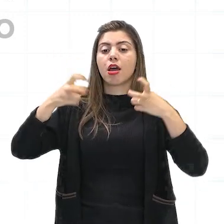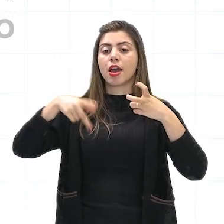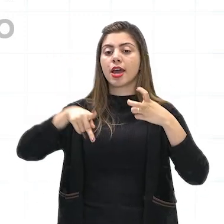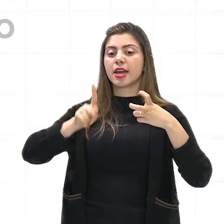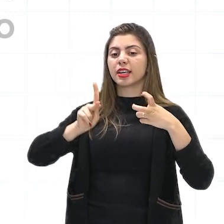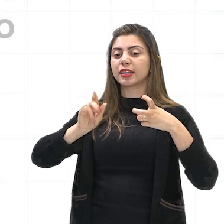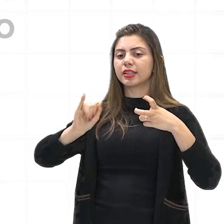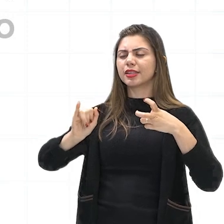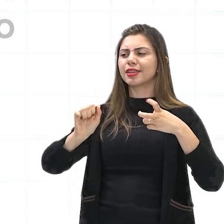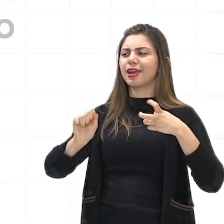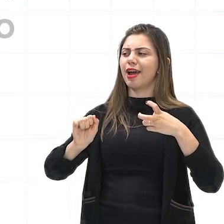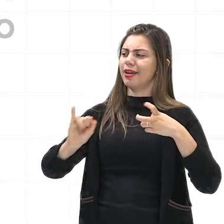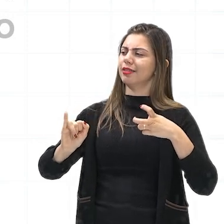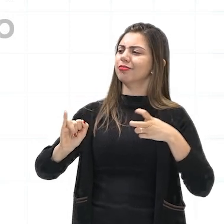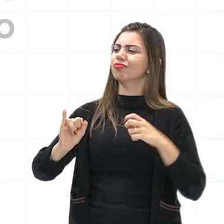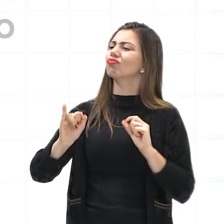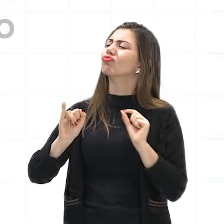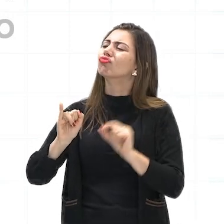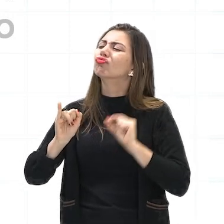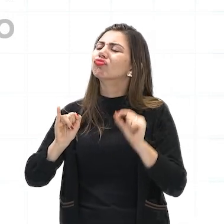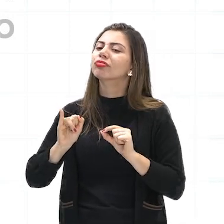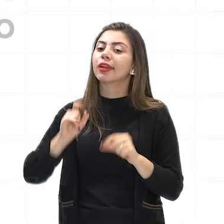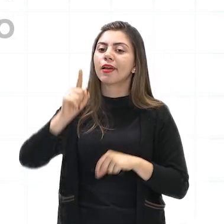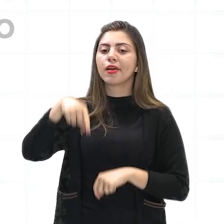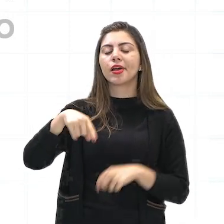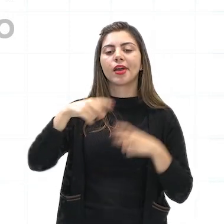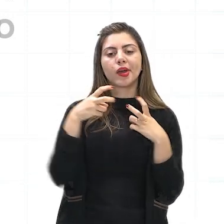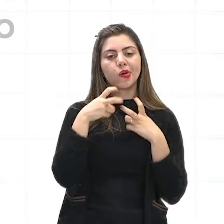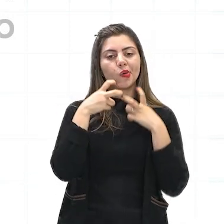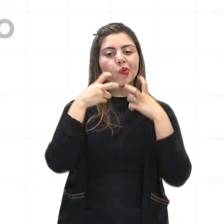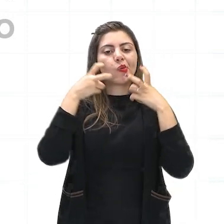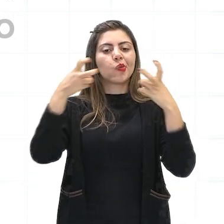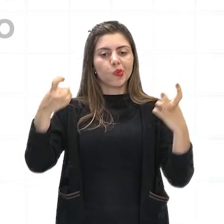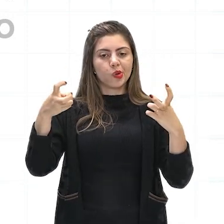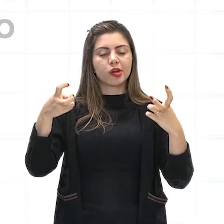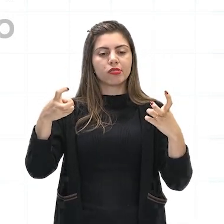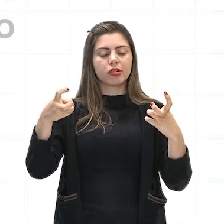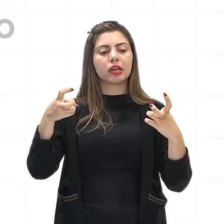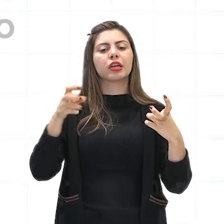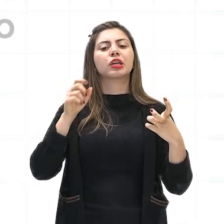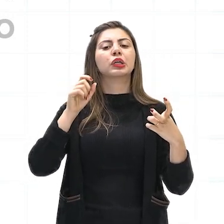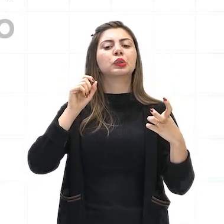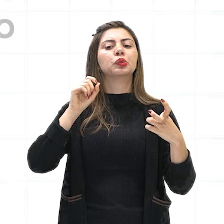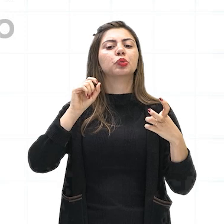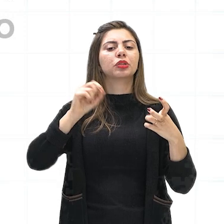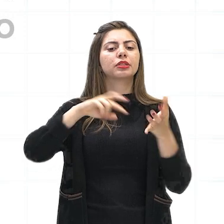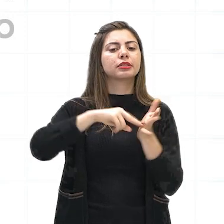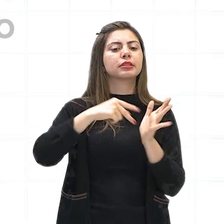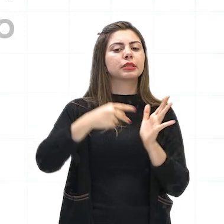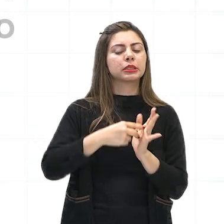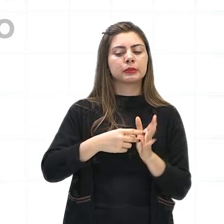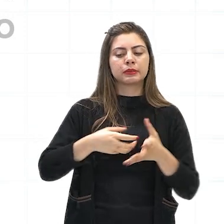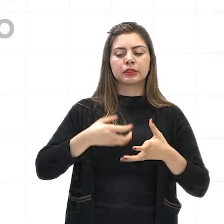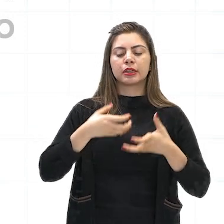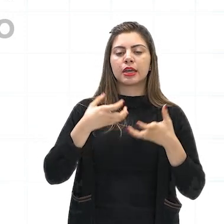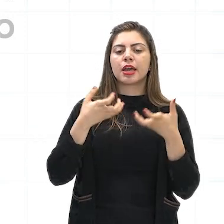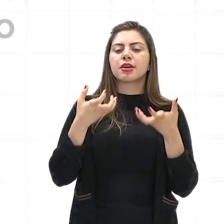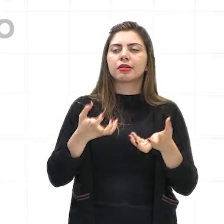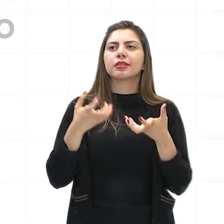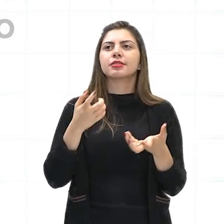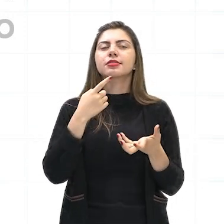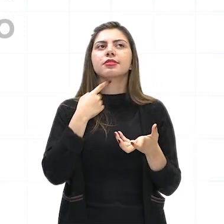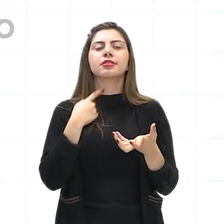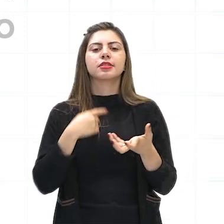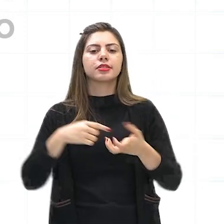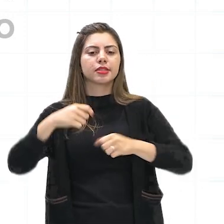seria o Kiai, hein? O Kiai é um grito que demonstre o espírito e a vontade do Kenshi. Então, toda